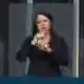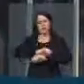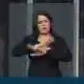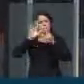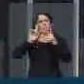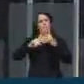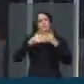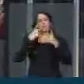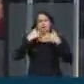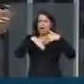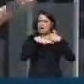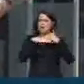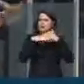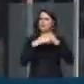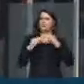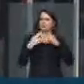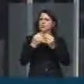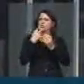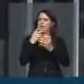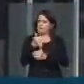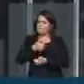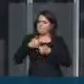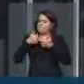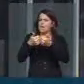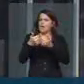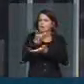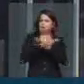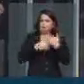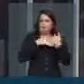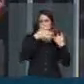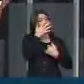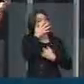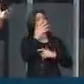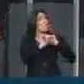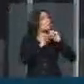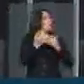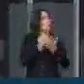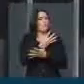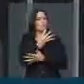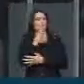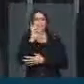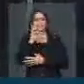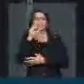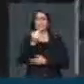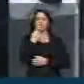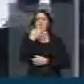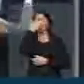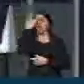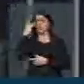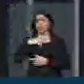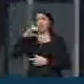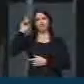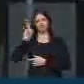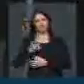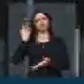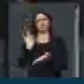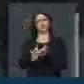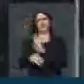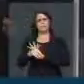transparência, a democratização e uma governança aberta e democrática, abrindo de fato o direito a quem de fato tem direito, que são